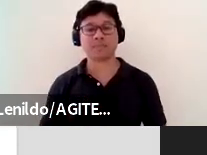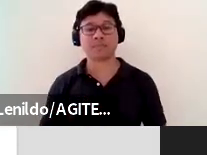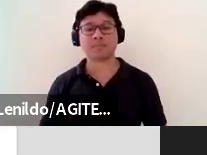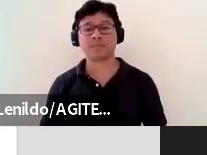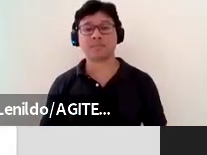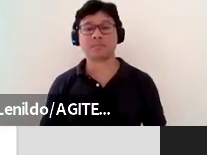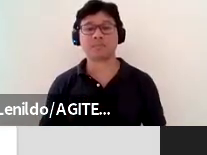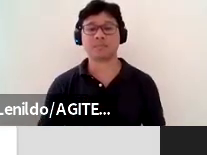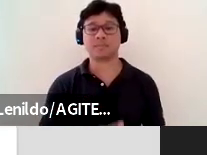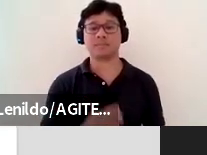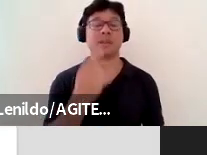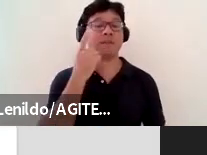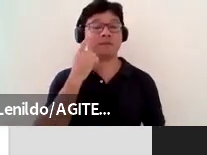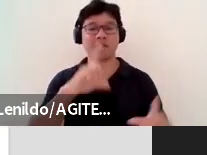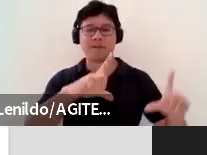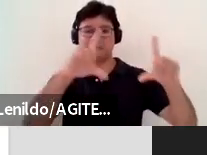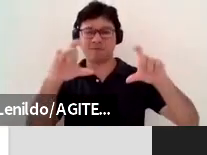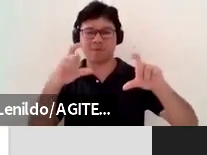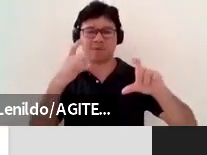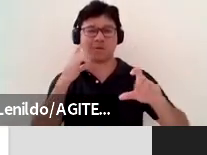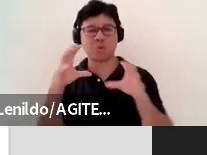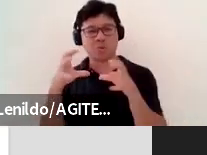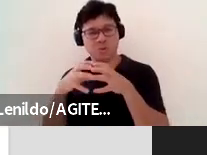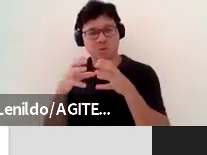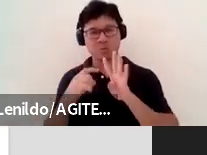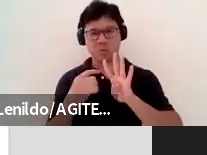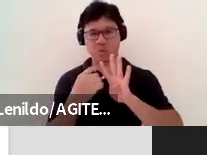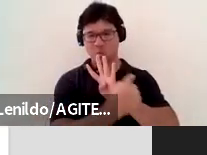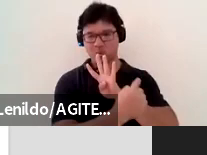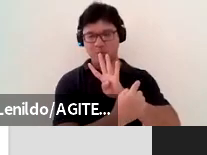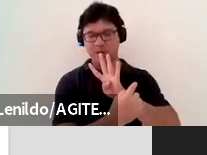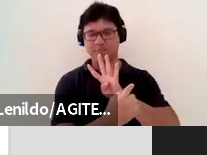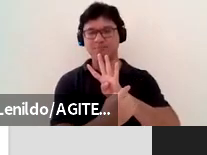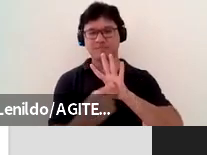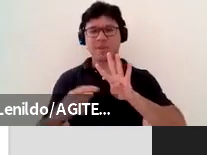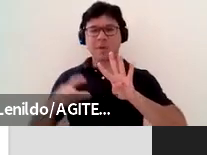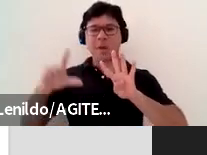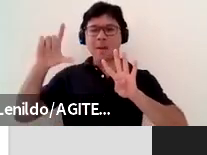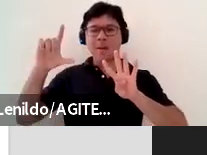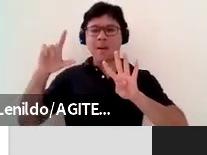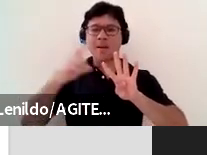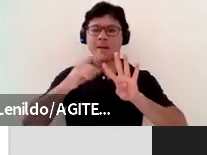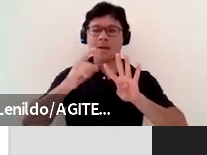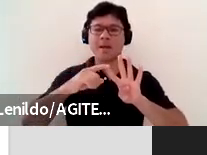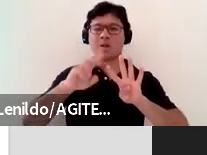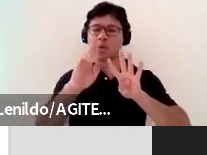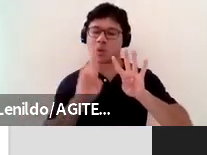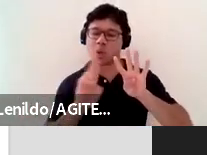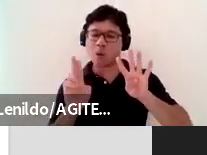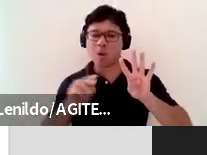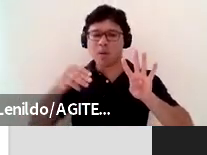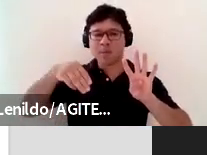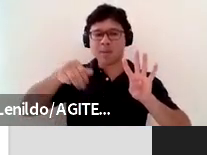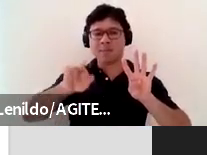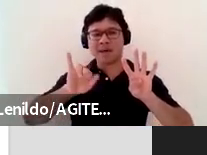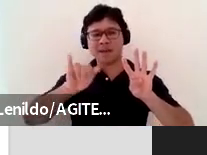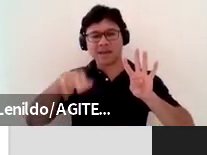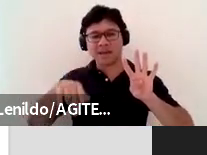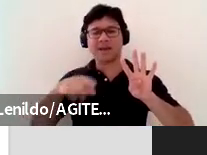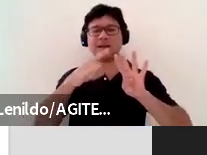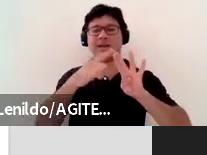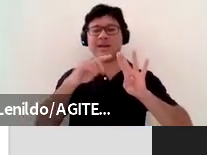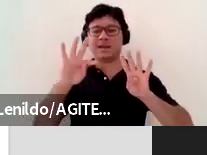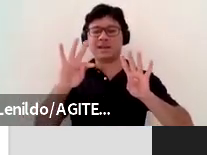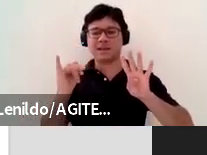Aqui tem uma fotinho da gente. Nós quatro, Mariana Serpa, Thaís Paiva, eu,